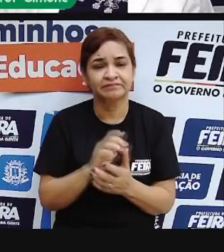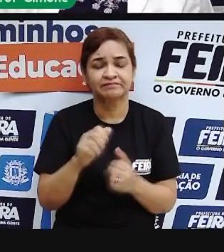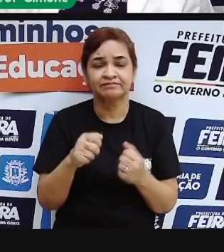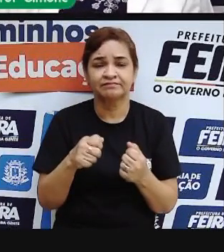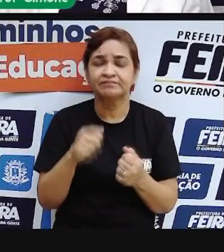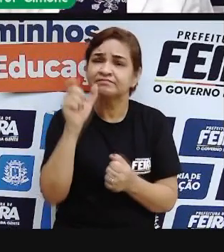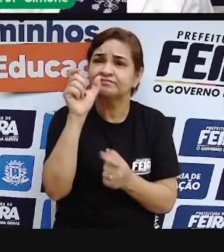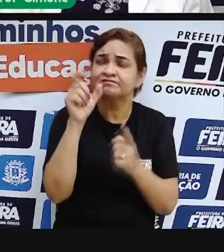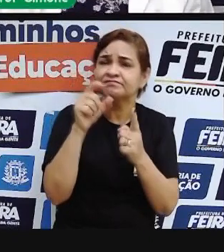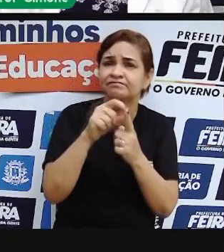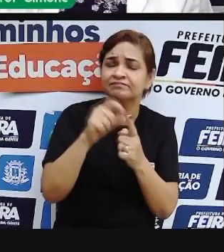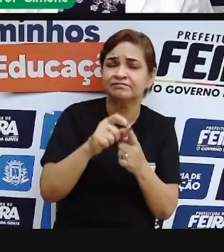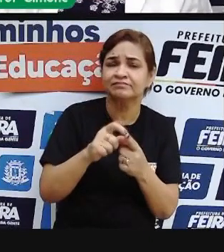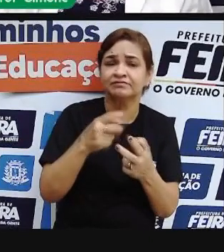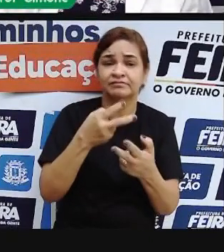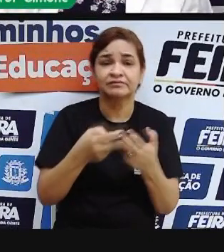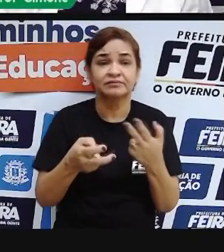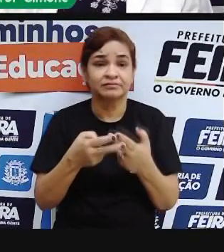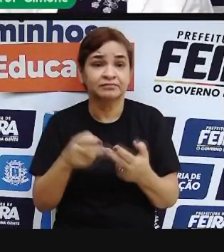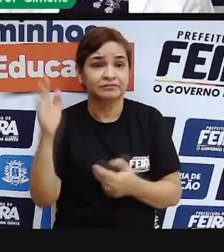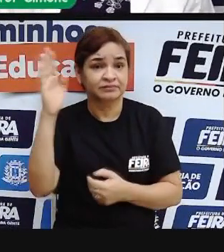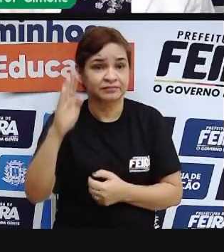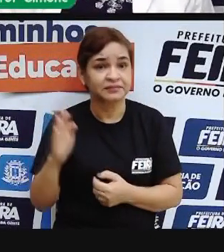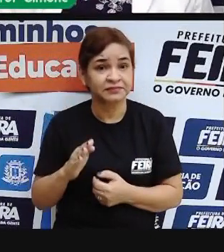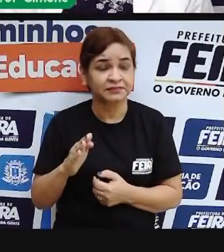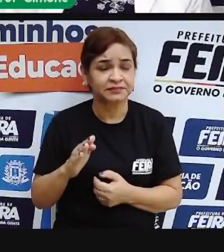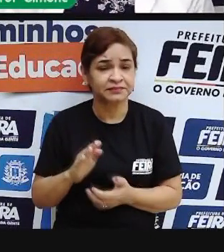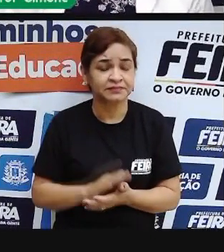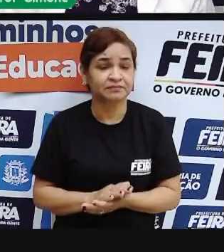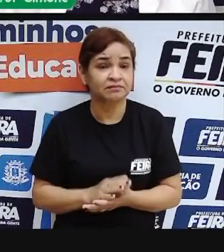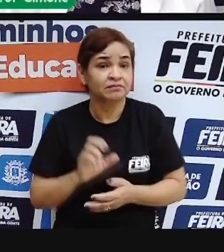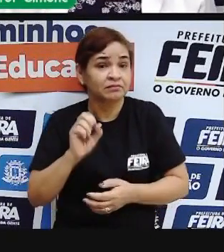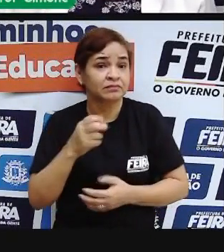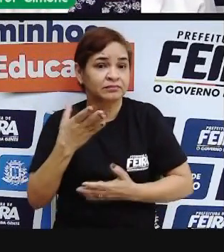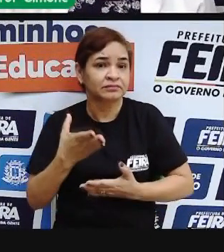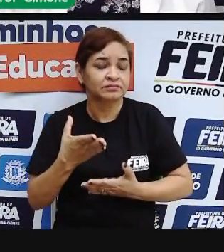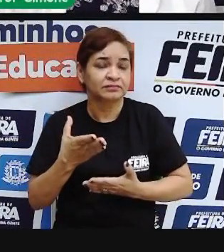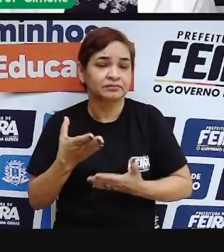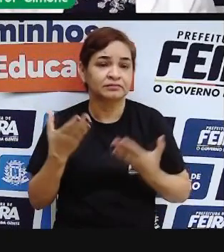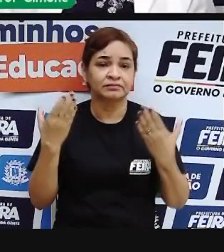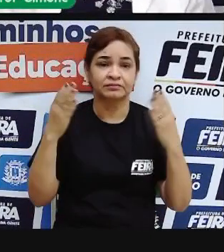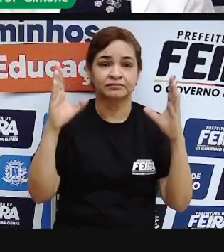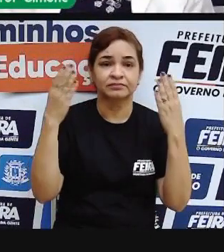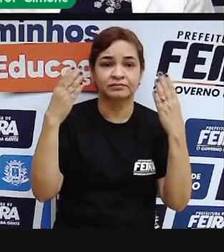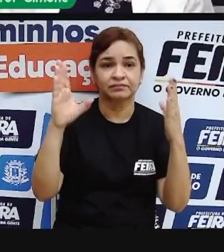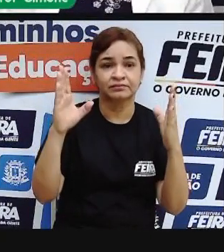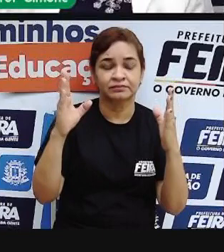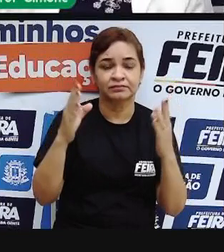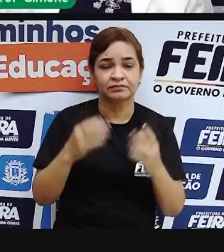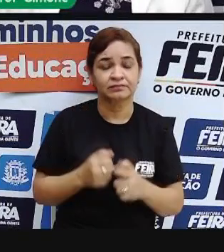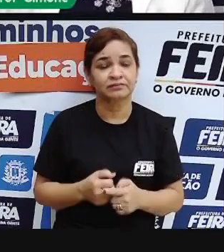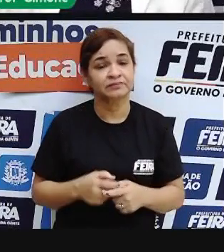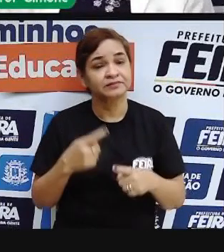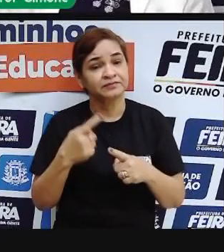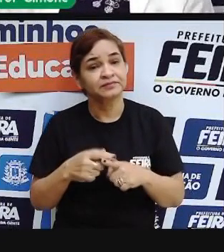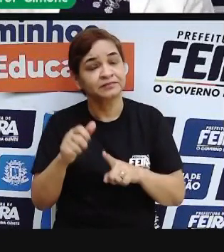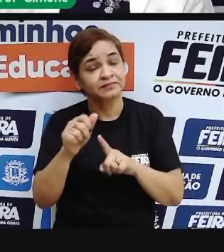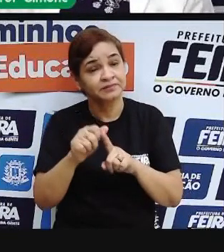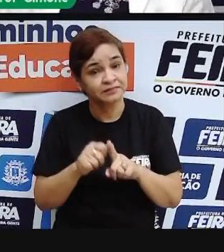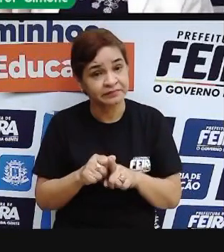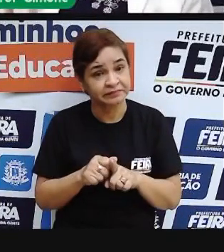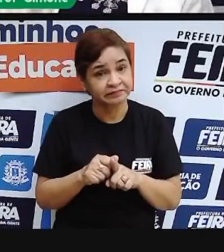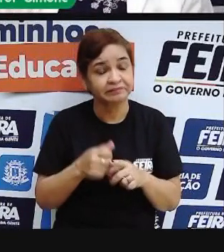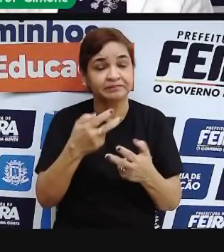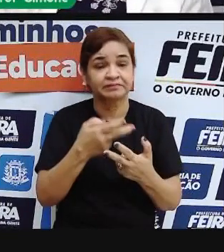João nordestino e do São João brasileiro, ou dos festejos juninos. Porque no mês de junho é